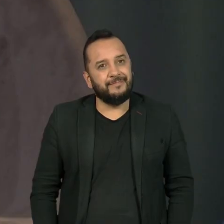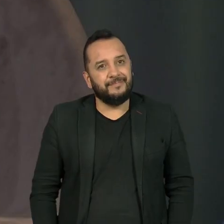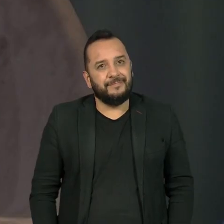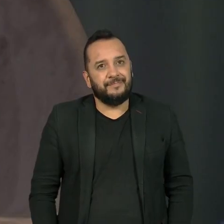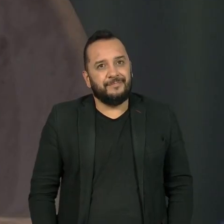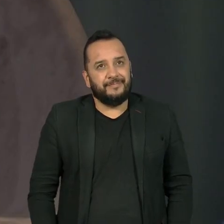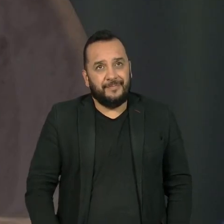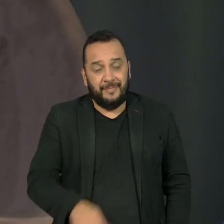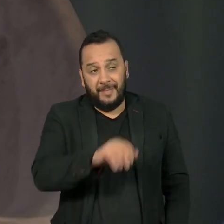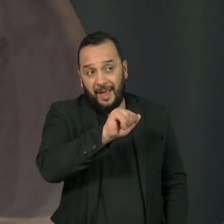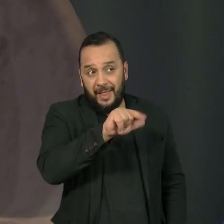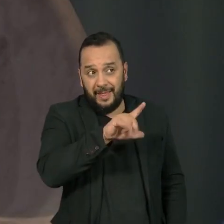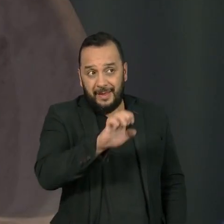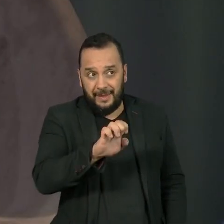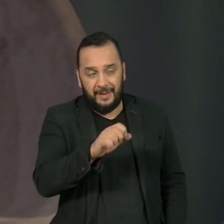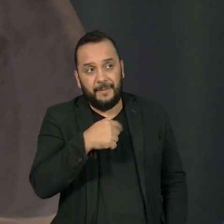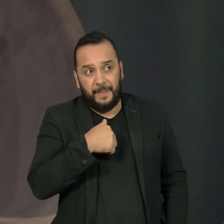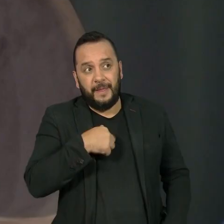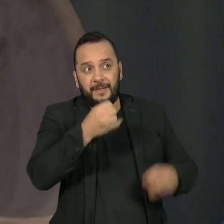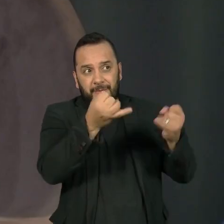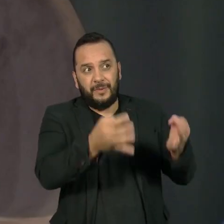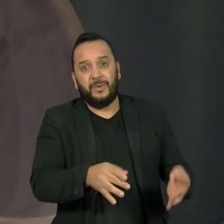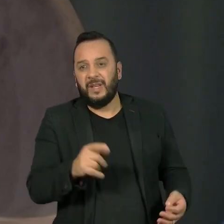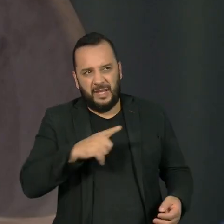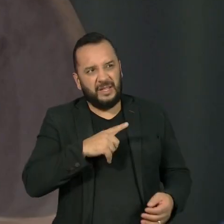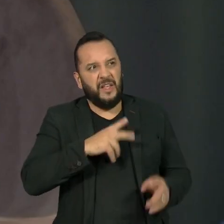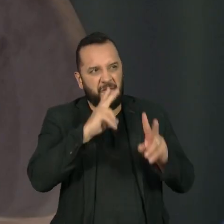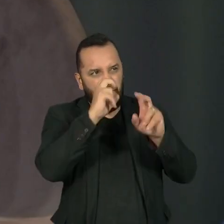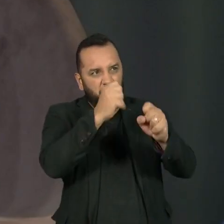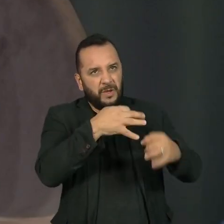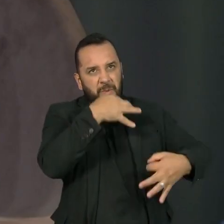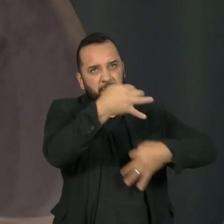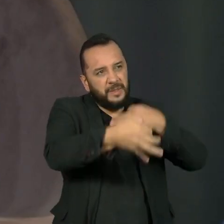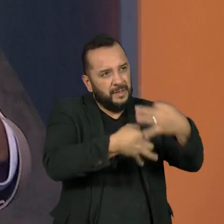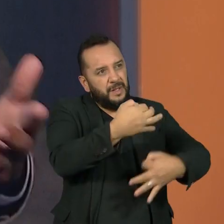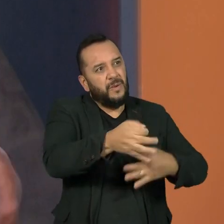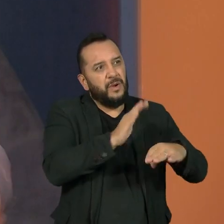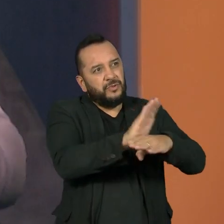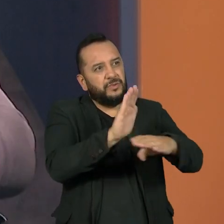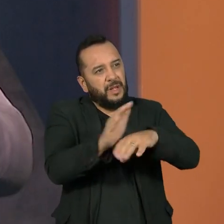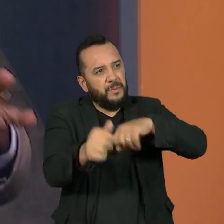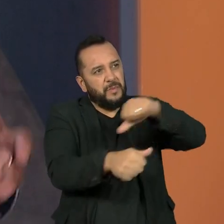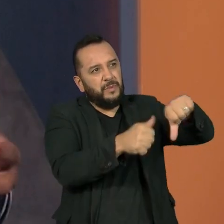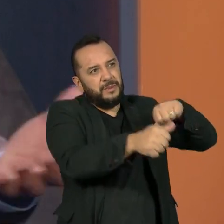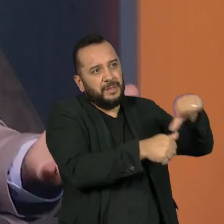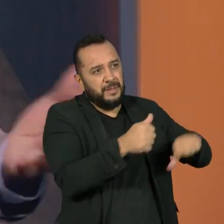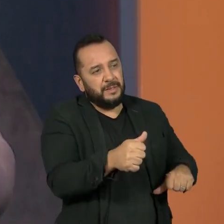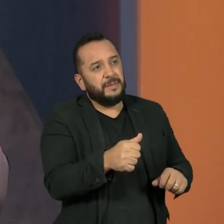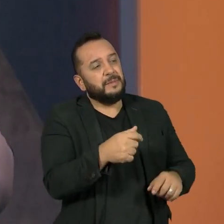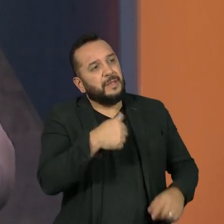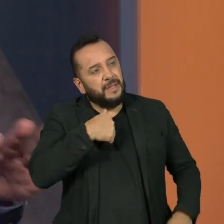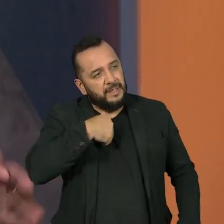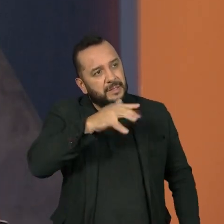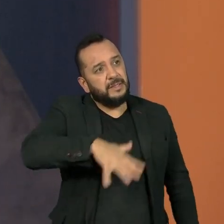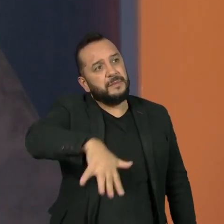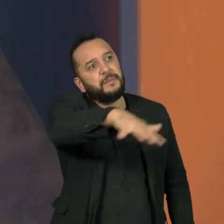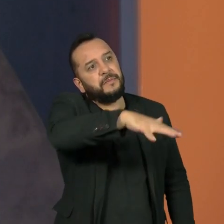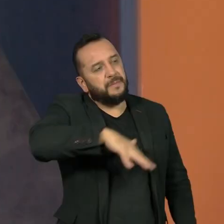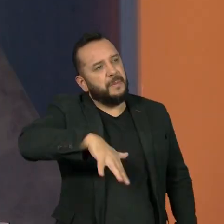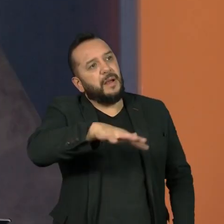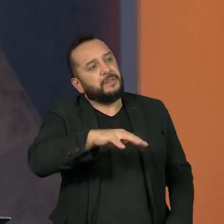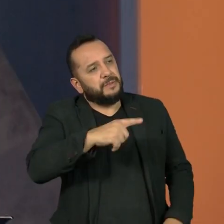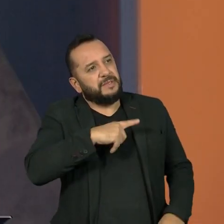Ale, ela diz que ela é uma voz potente para auxiliar a fazer essa mudança, para que em algum momento esse espaço recepcione todos de